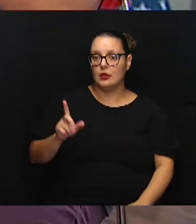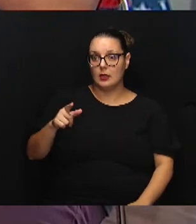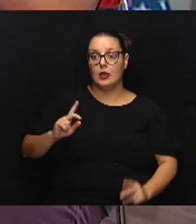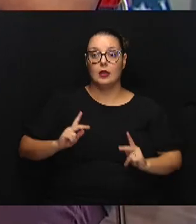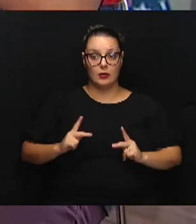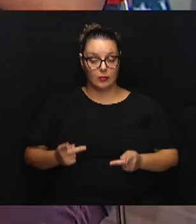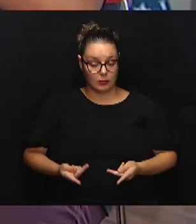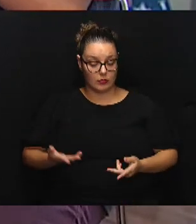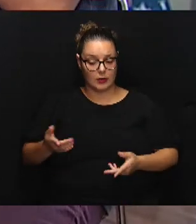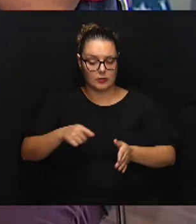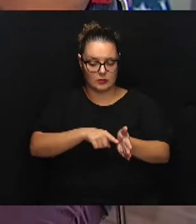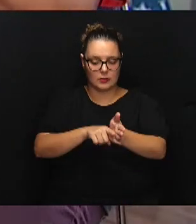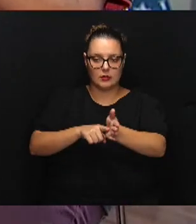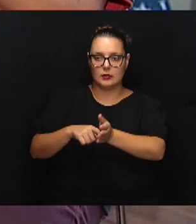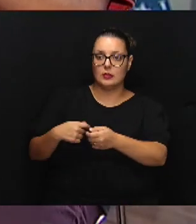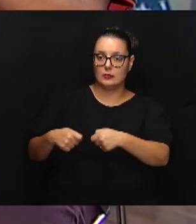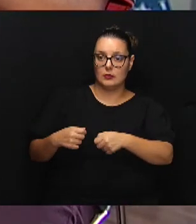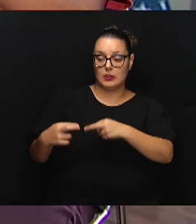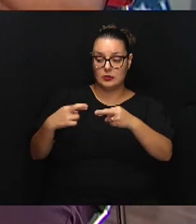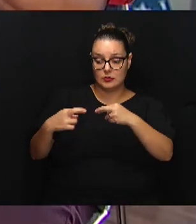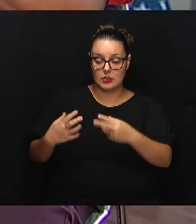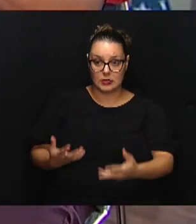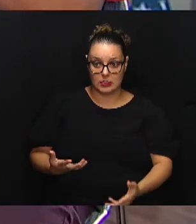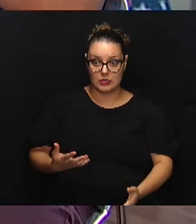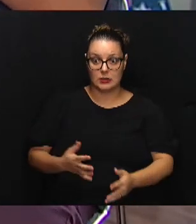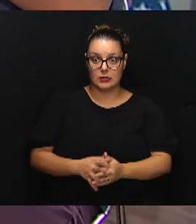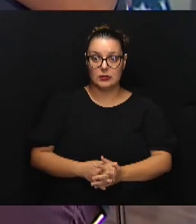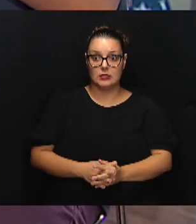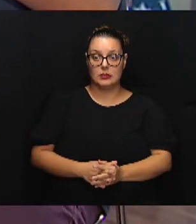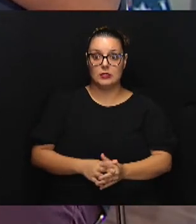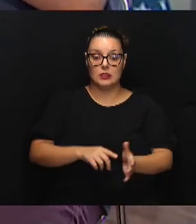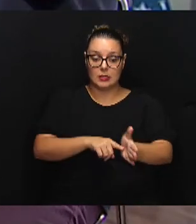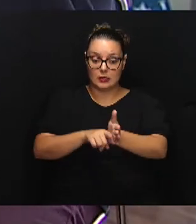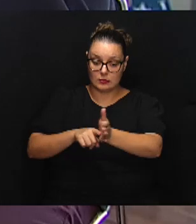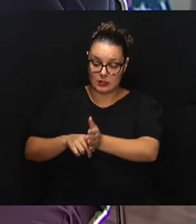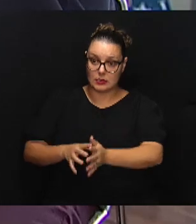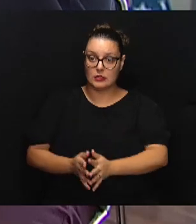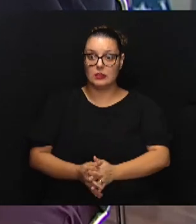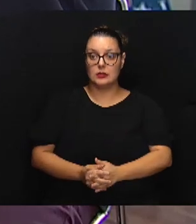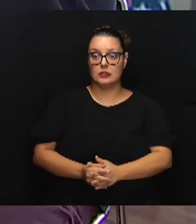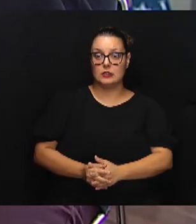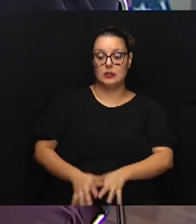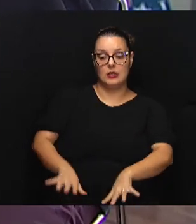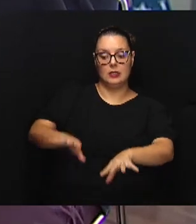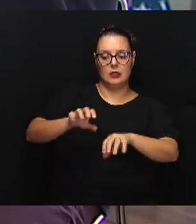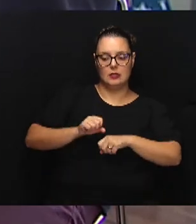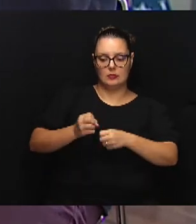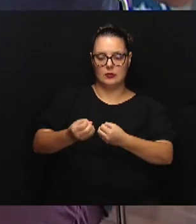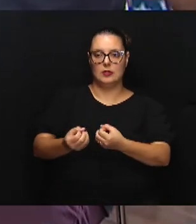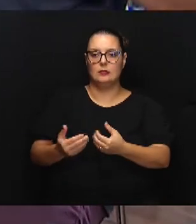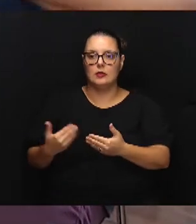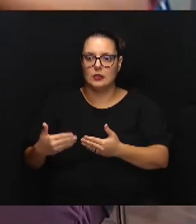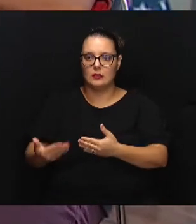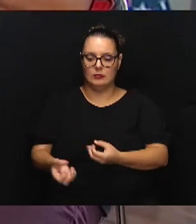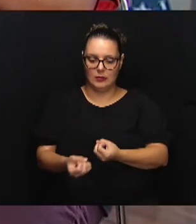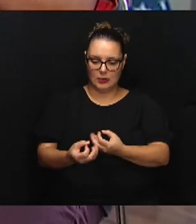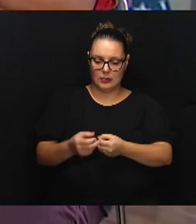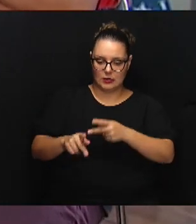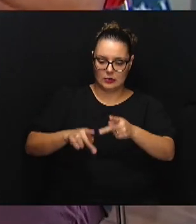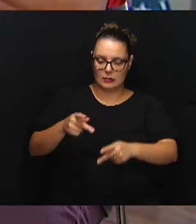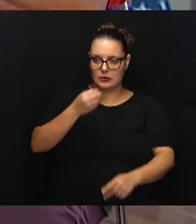dessa pesquisa que precisa ser considerado, né? A pesquisa, ela capta essa informação a partir de dados da